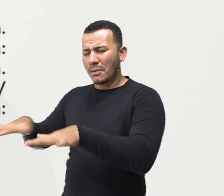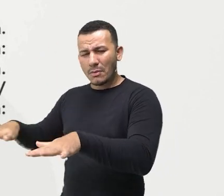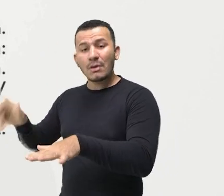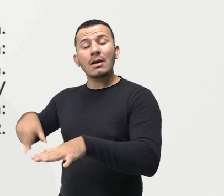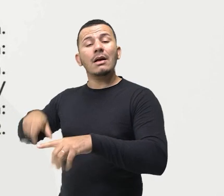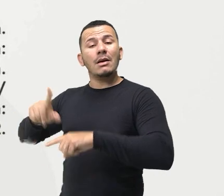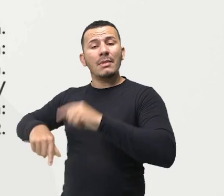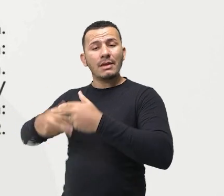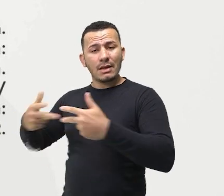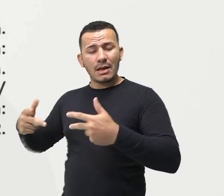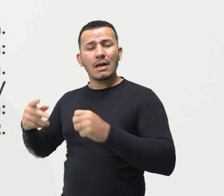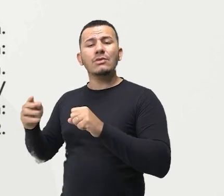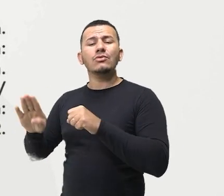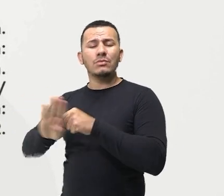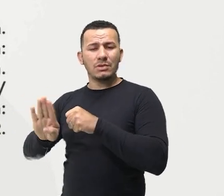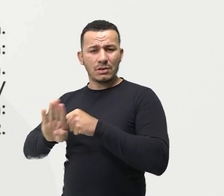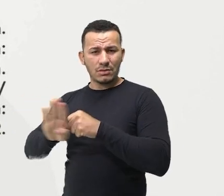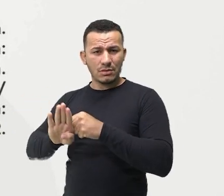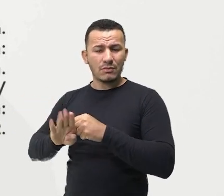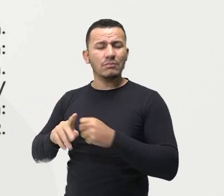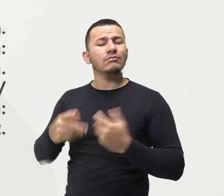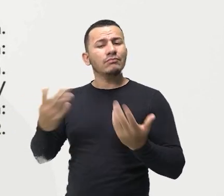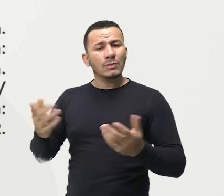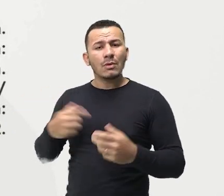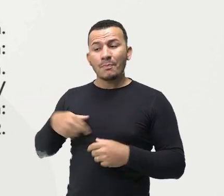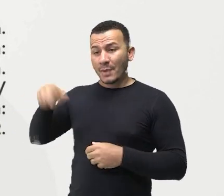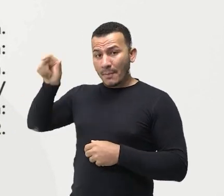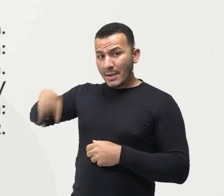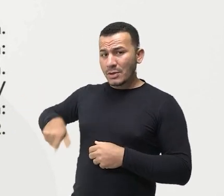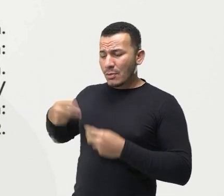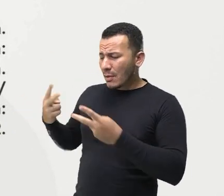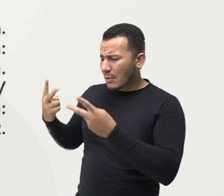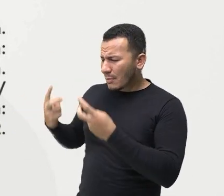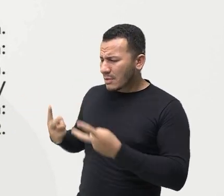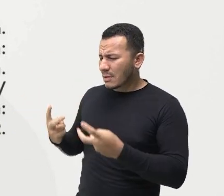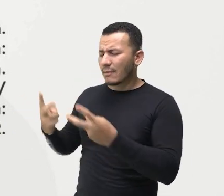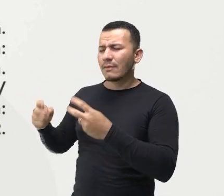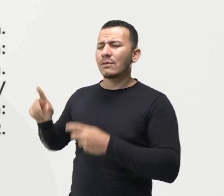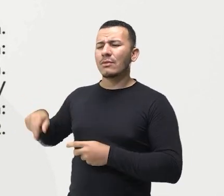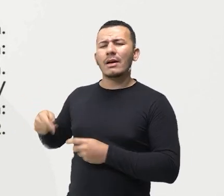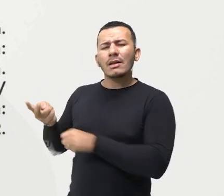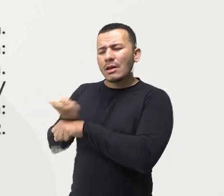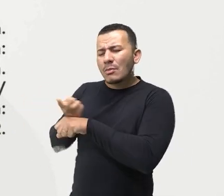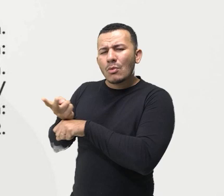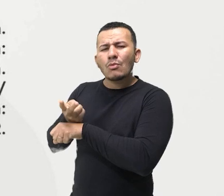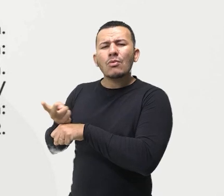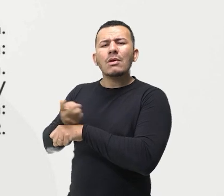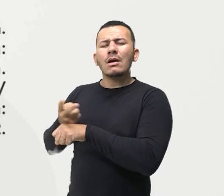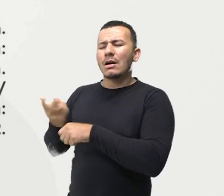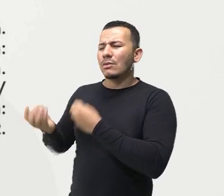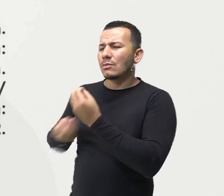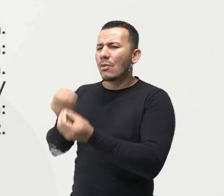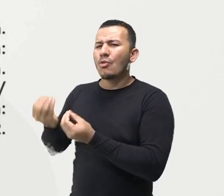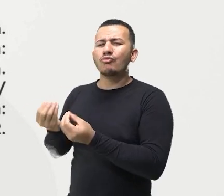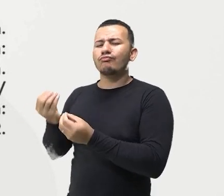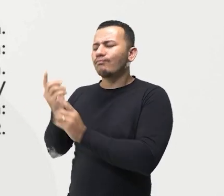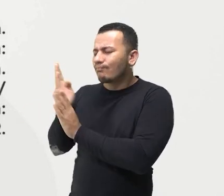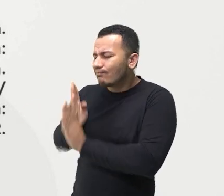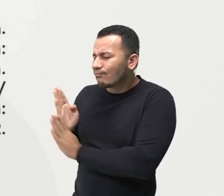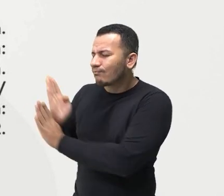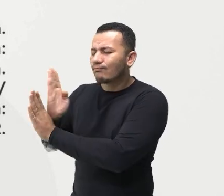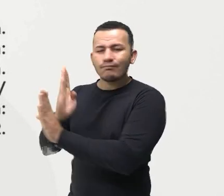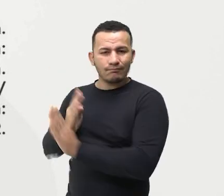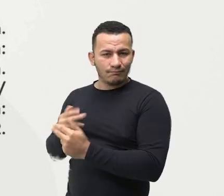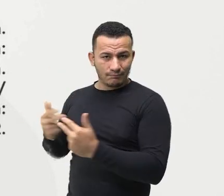até a ideia do quebra-cabeça. Então, ele está observando ali, de repente, algo e procurando resolver um enigma.